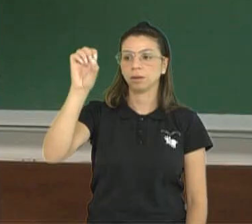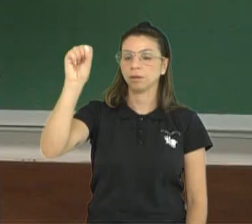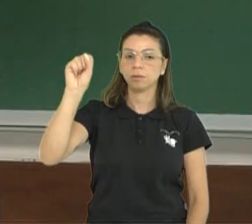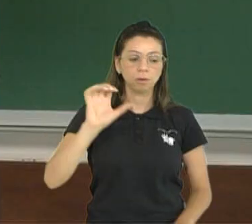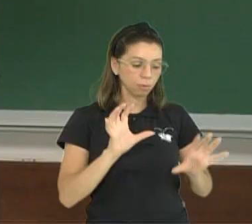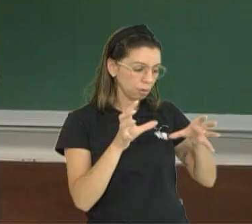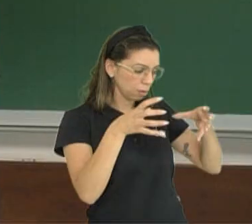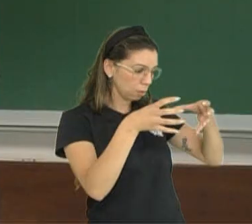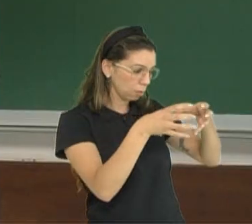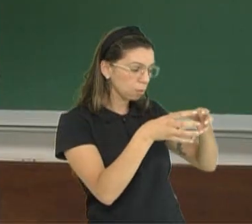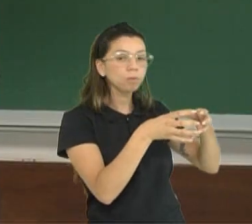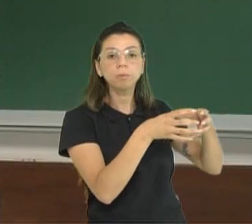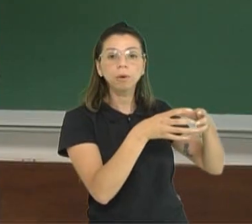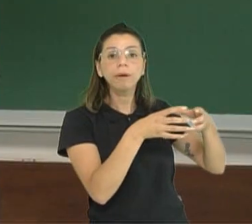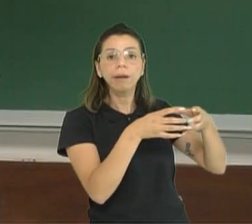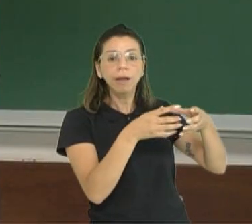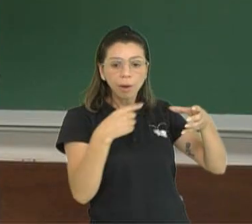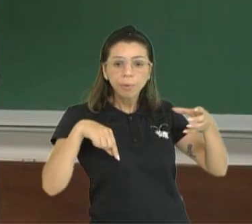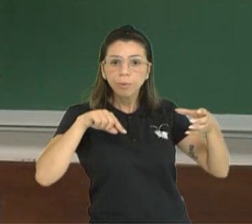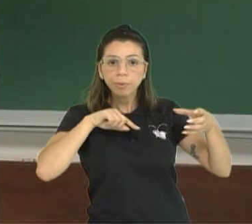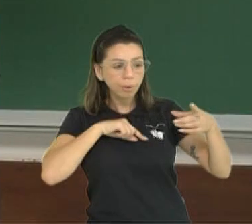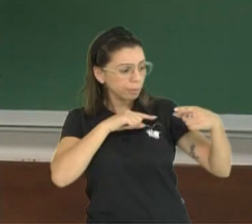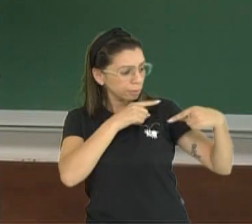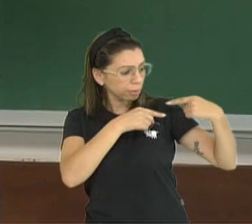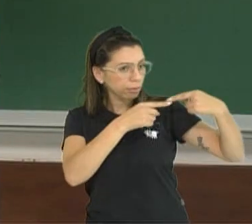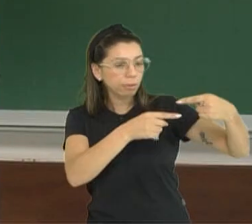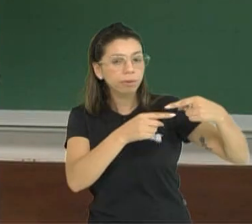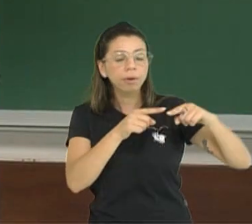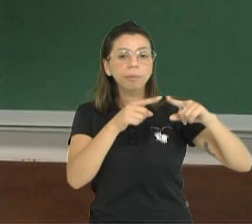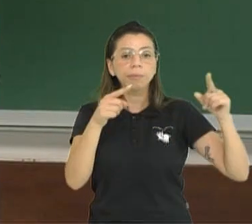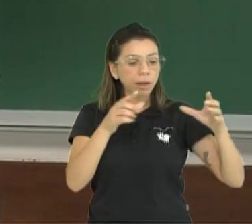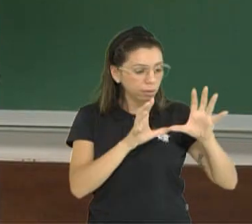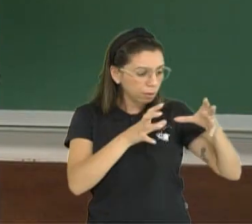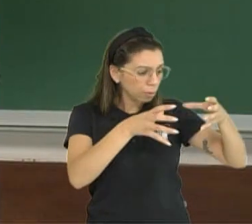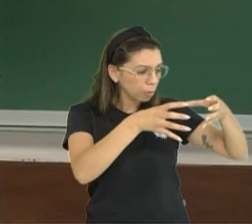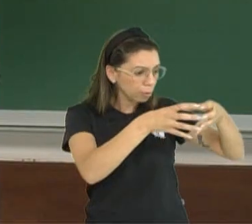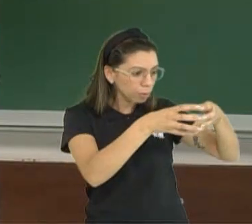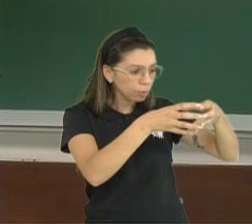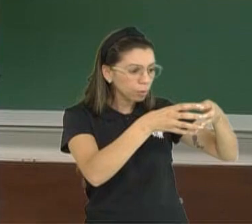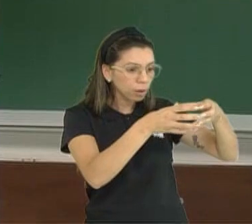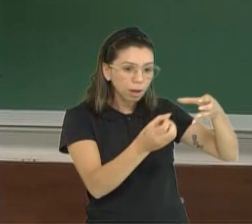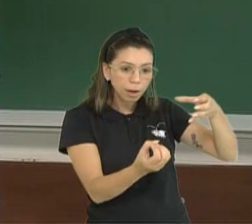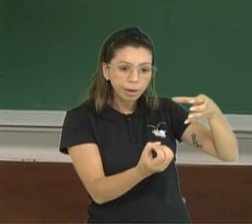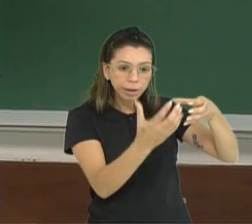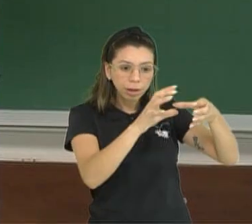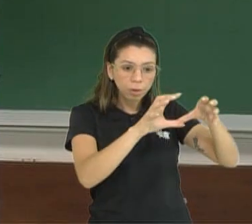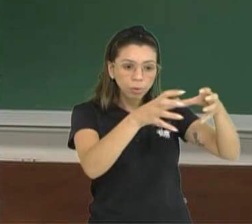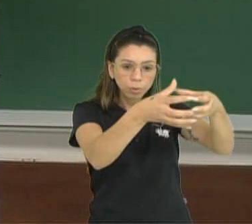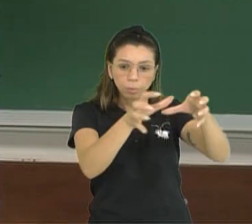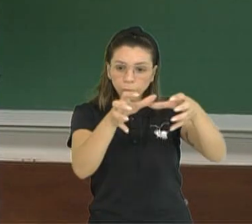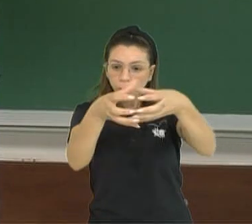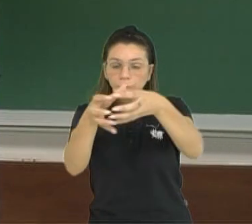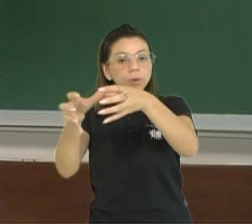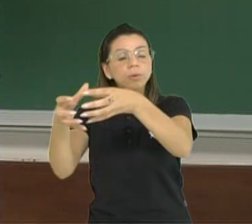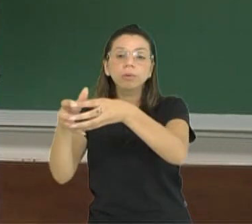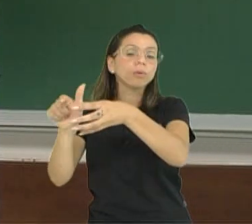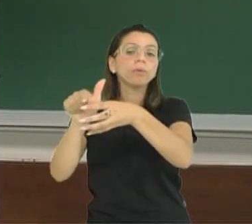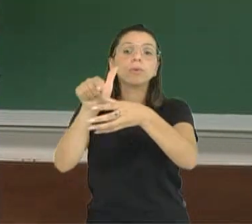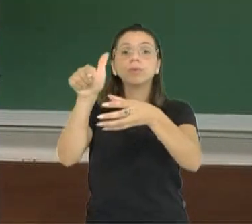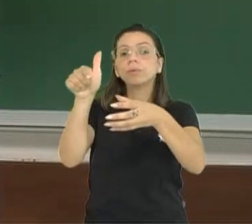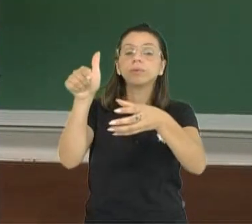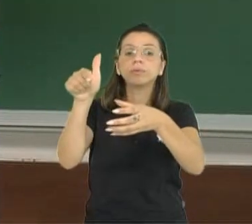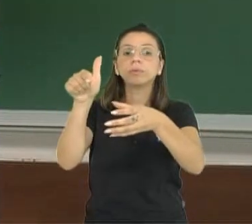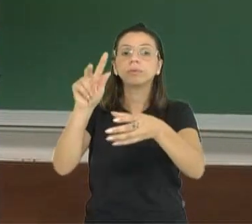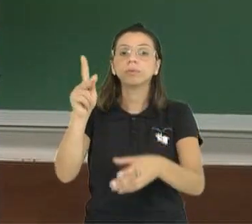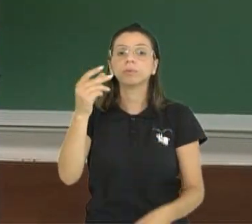são os nossos ancestrais, mas dos hominídeos vai acabar gerando uma outra espécie, que é a